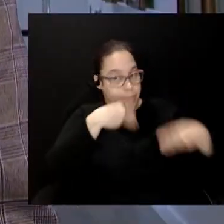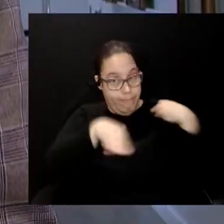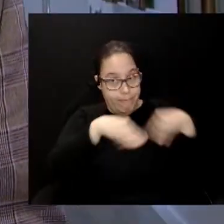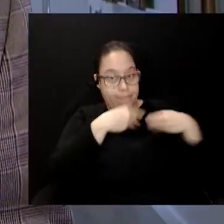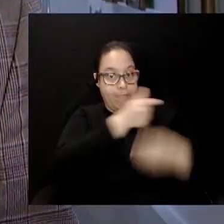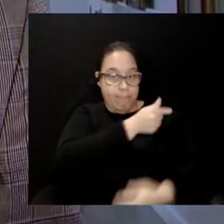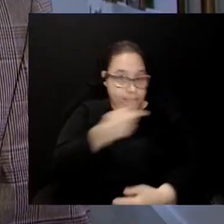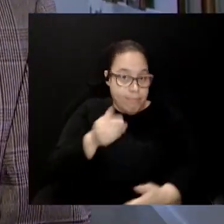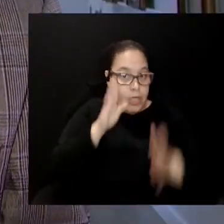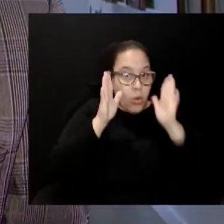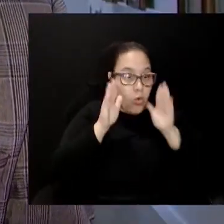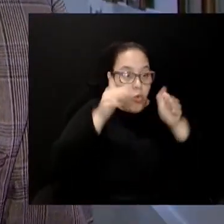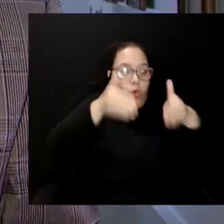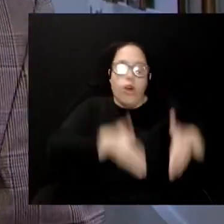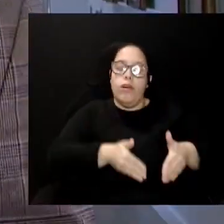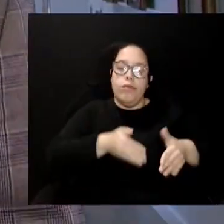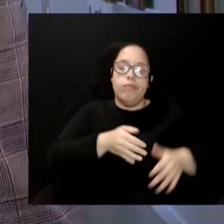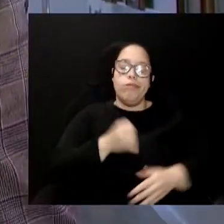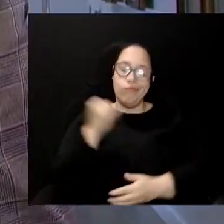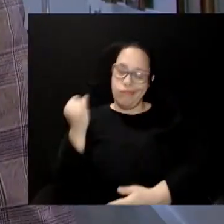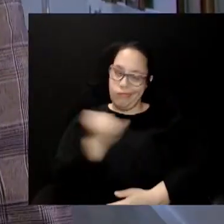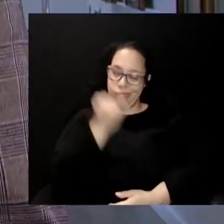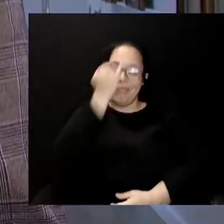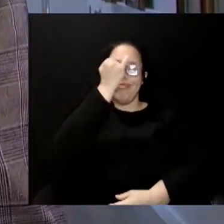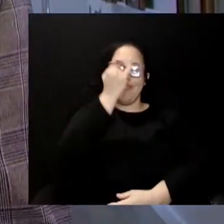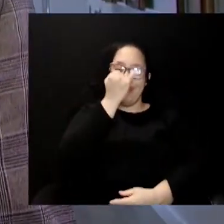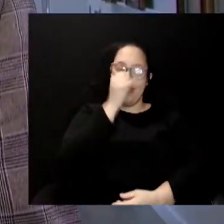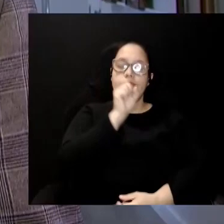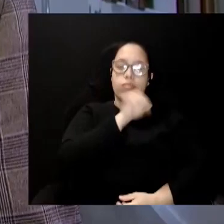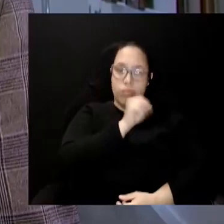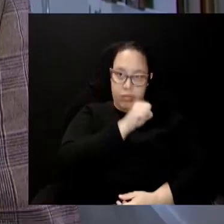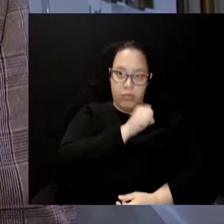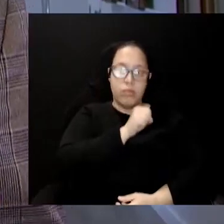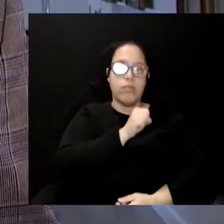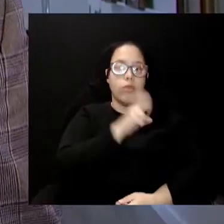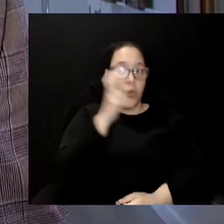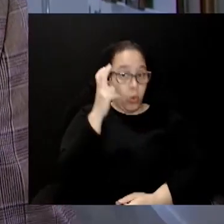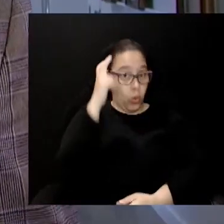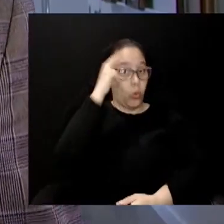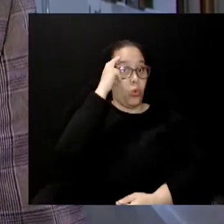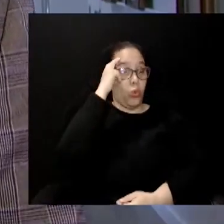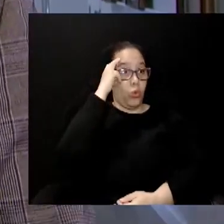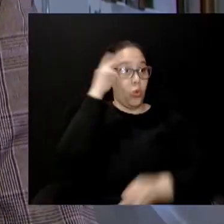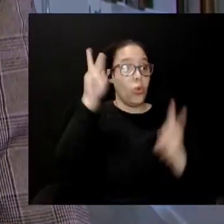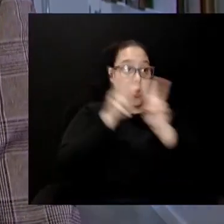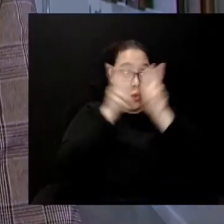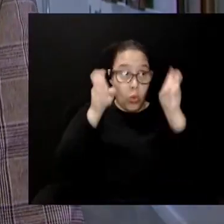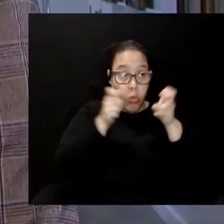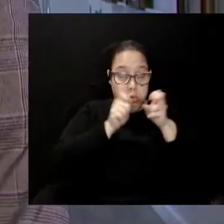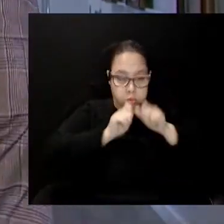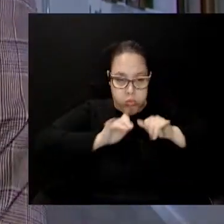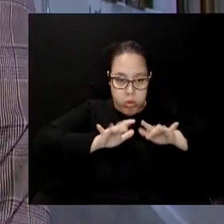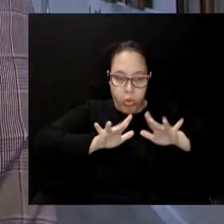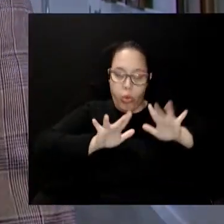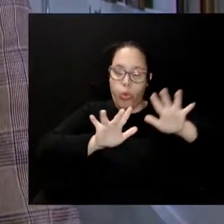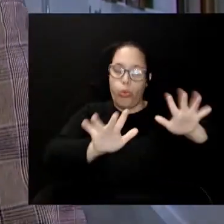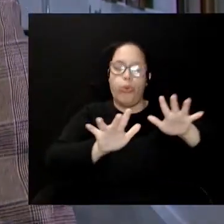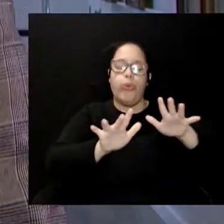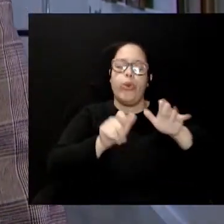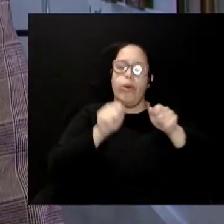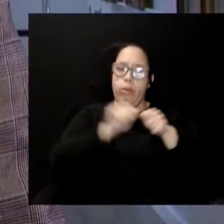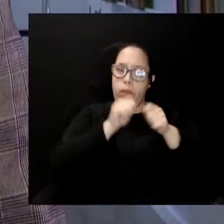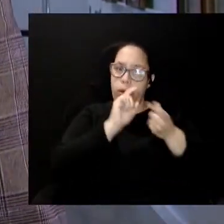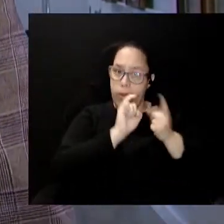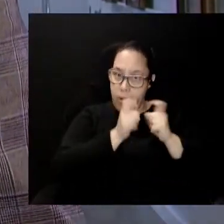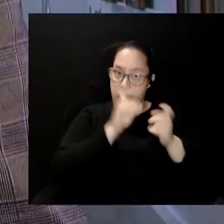isso é muito relevante, é importante, né? A cultura é um tema expansivo e a gente vai fazer uma reunião, oficializar